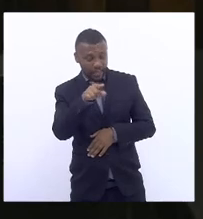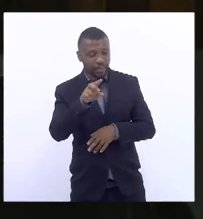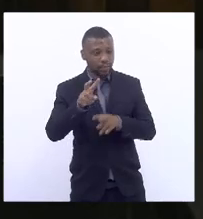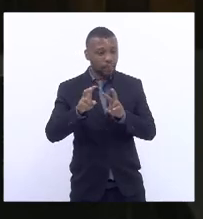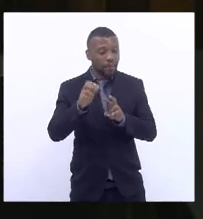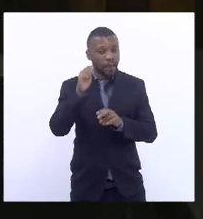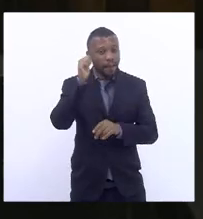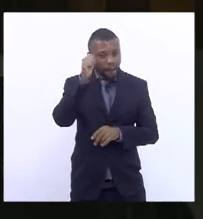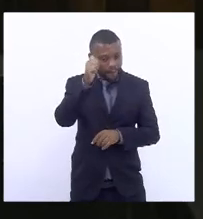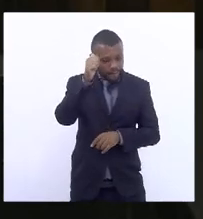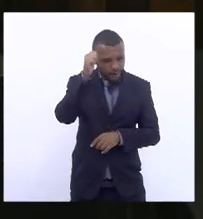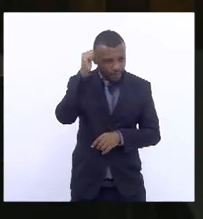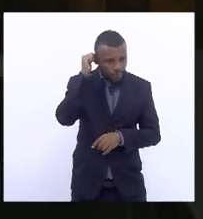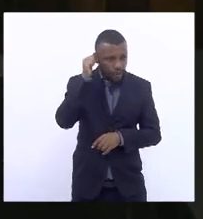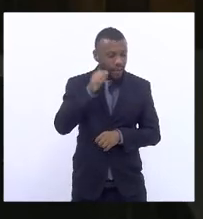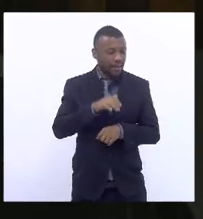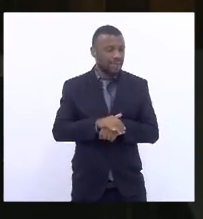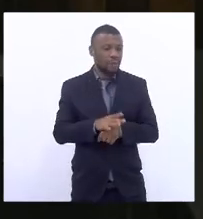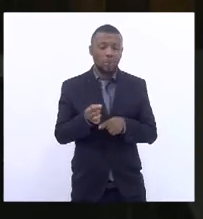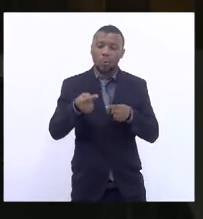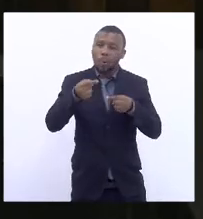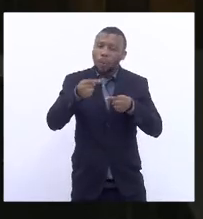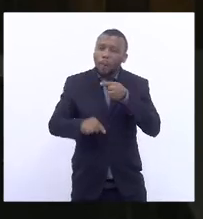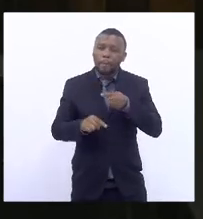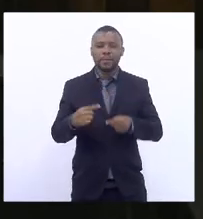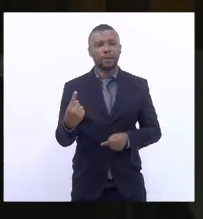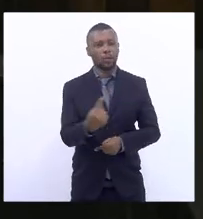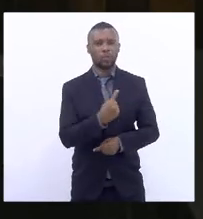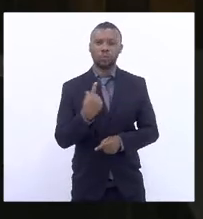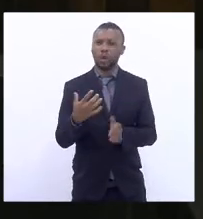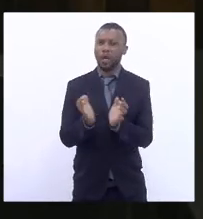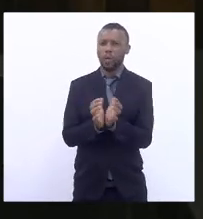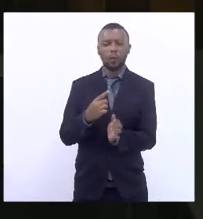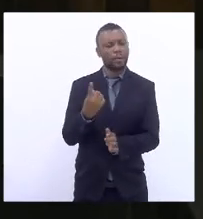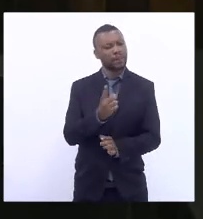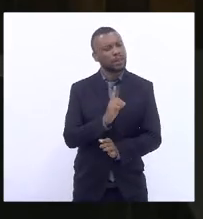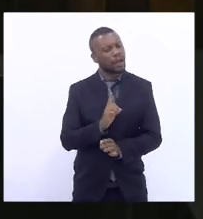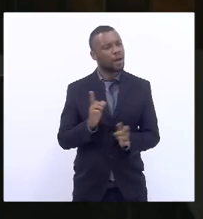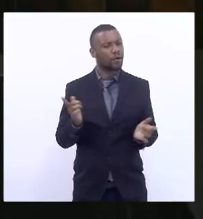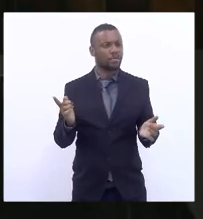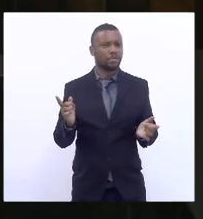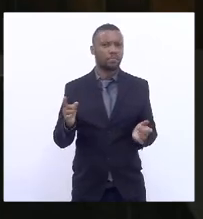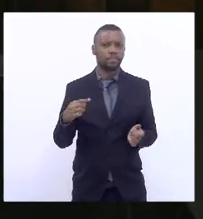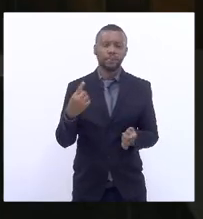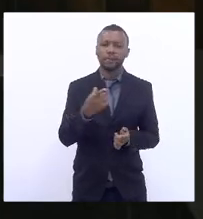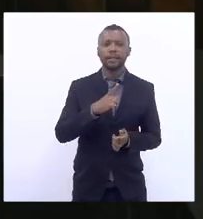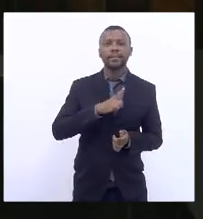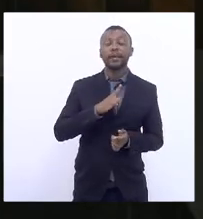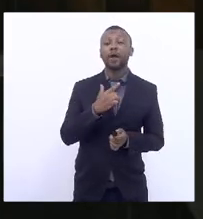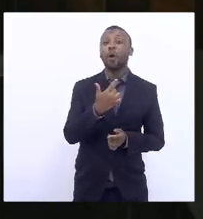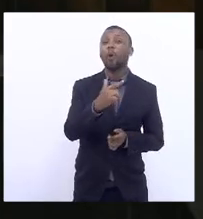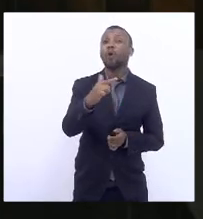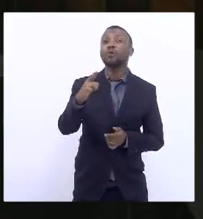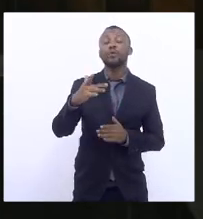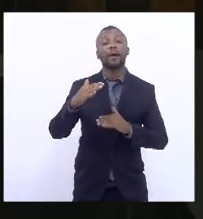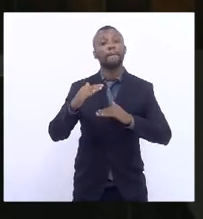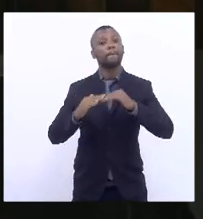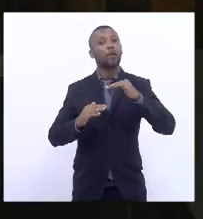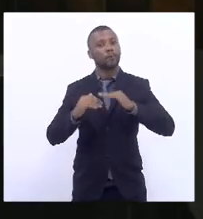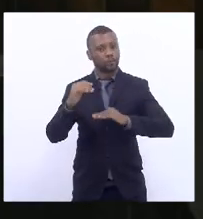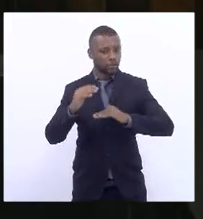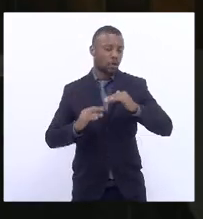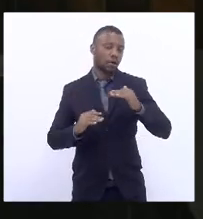vestibular não é para a gente, não. Para a gente vai ter outras carreiras,